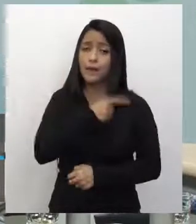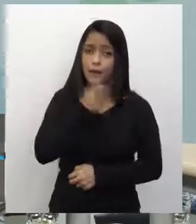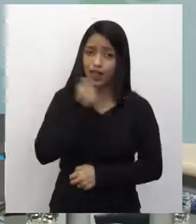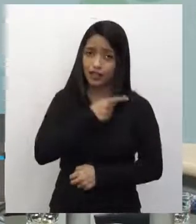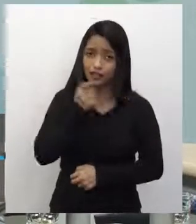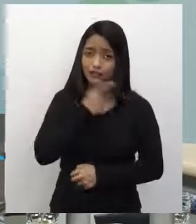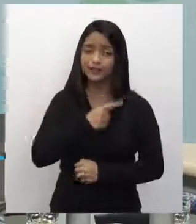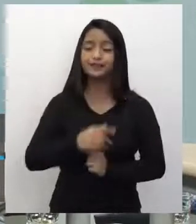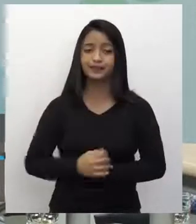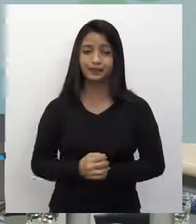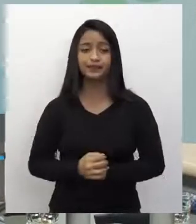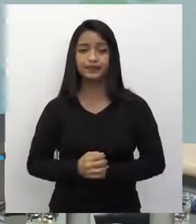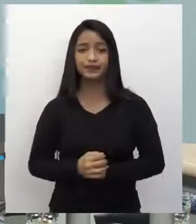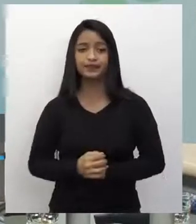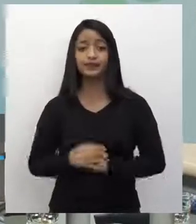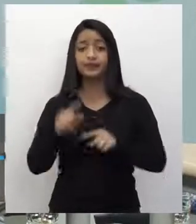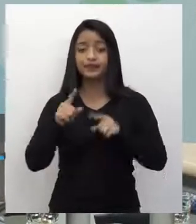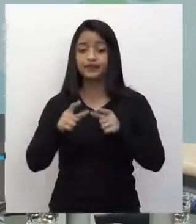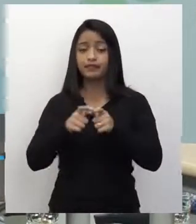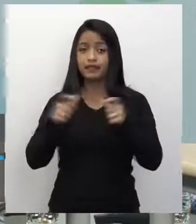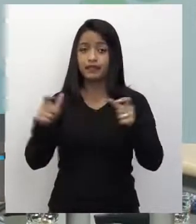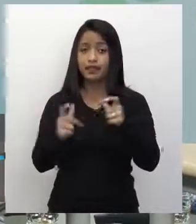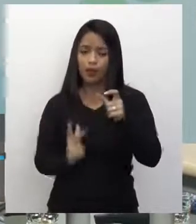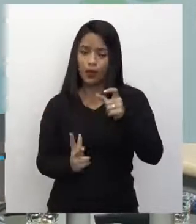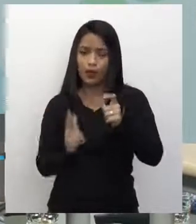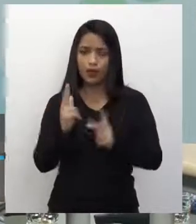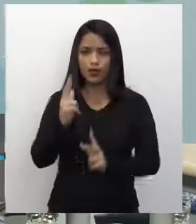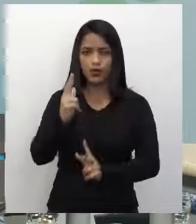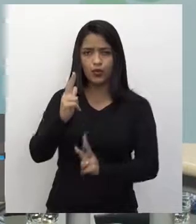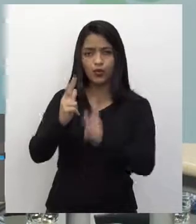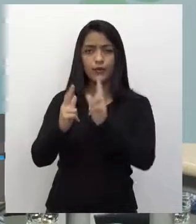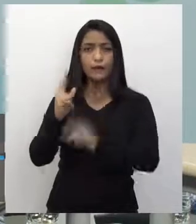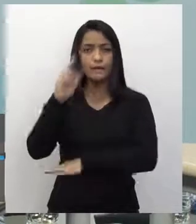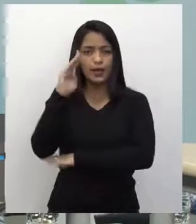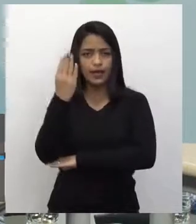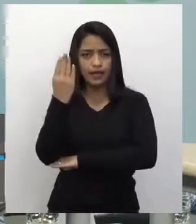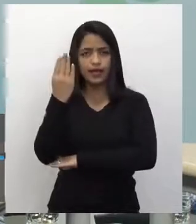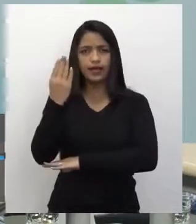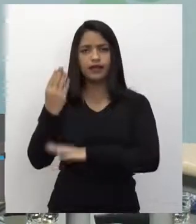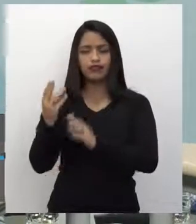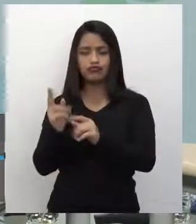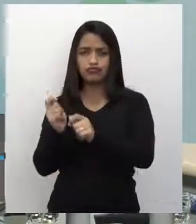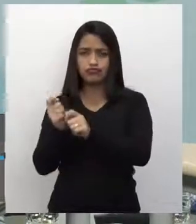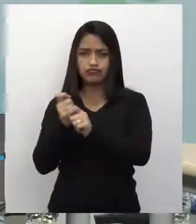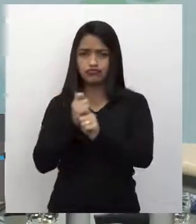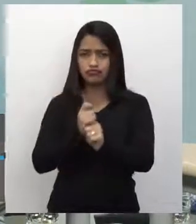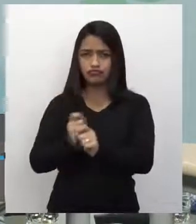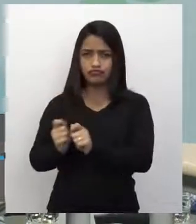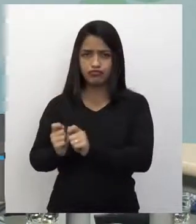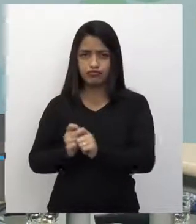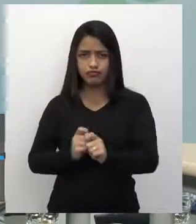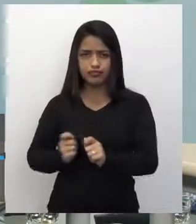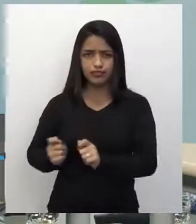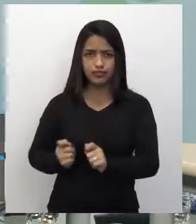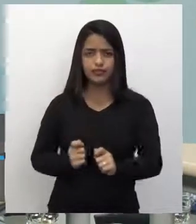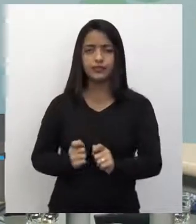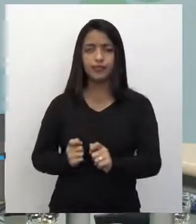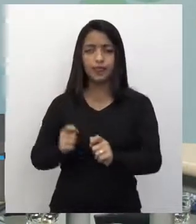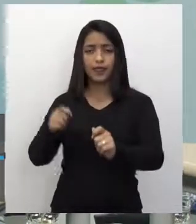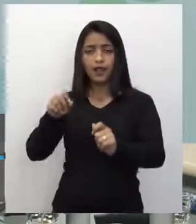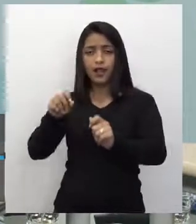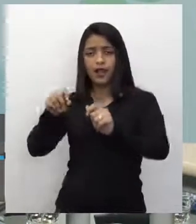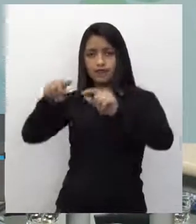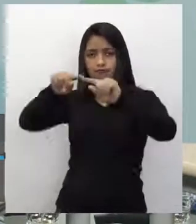nessa planchinha de madeira bem fininha, né? Eles eram entalhados ali, um molde vazado, por onde passavam os feixes de luz.